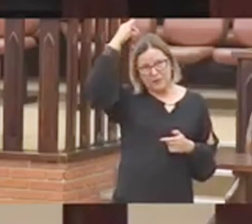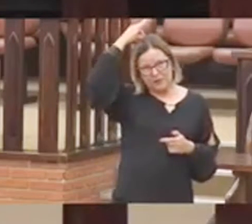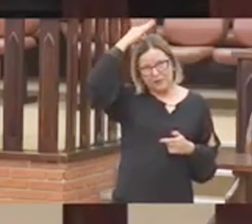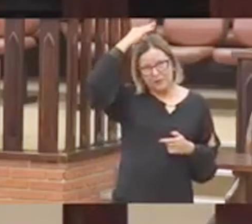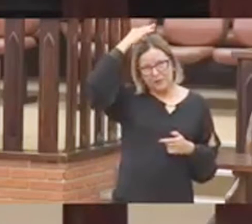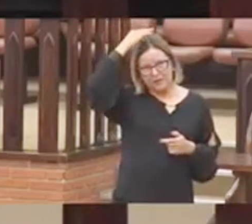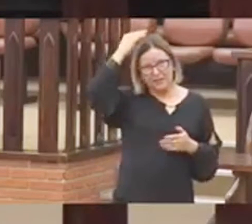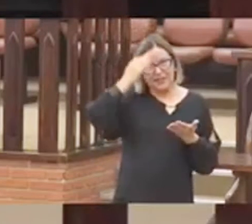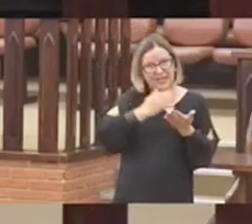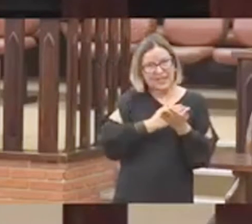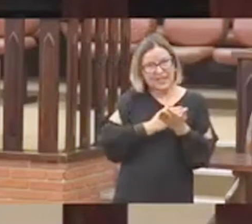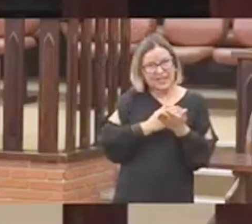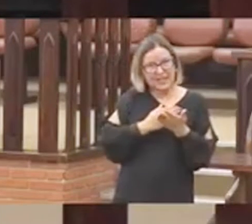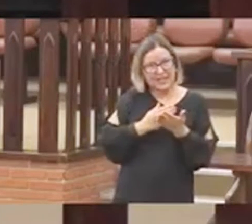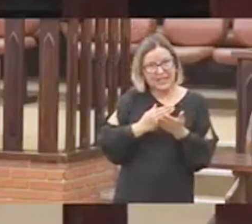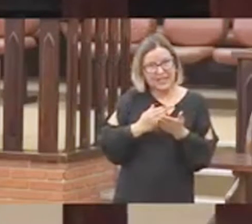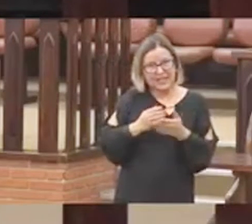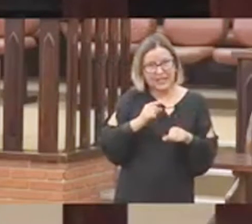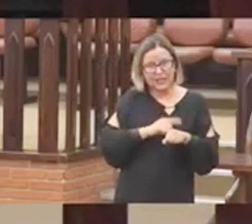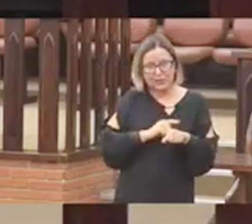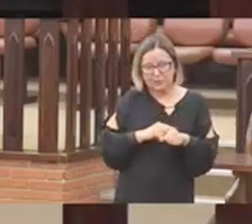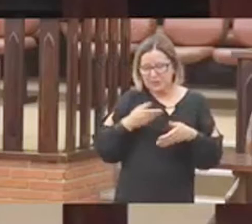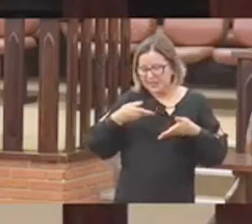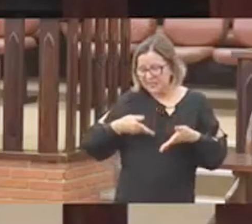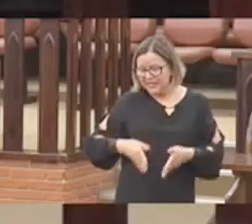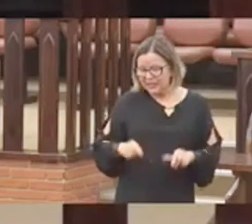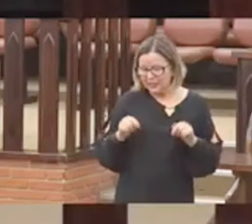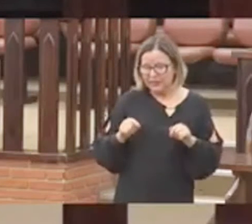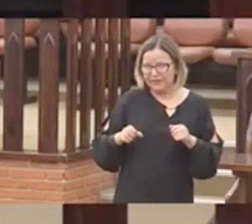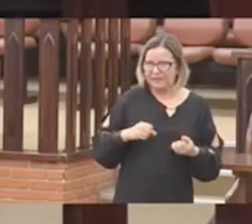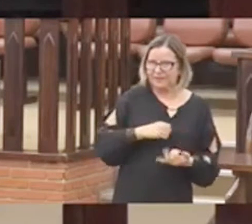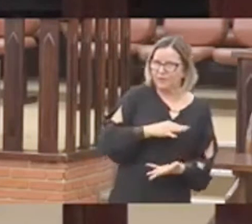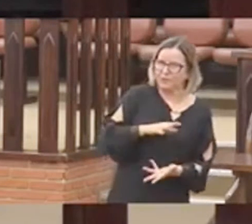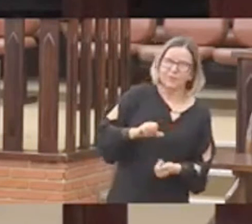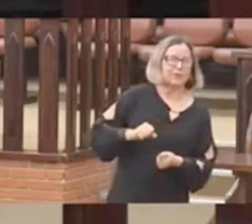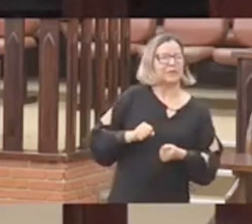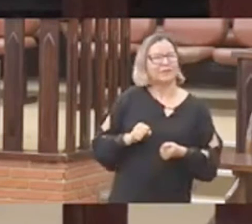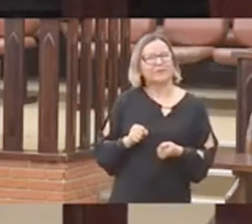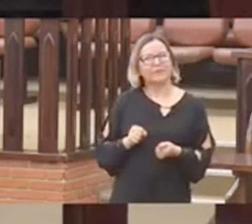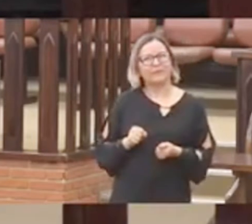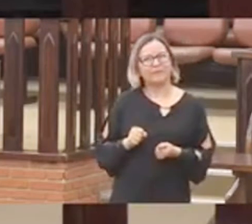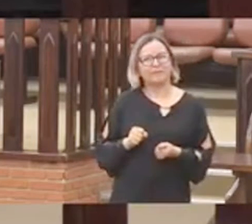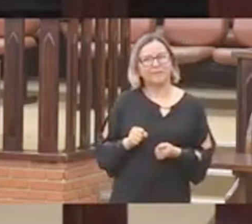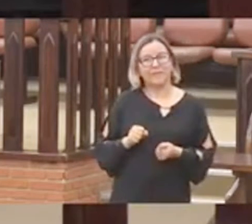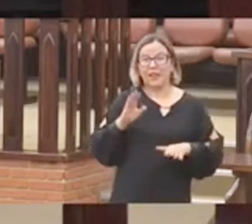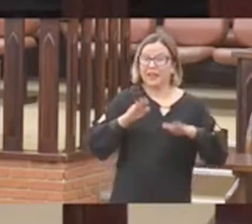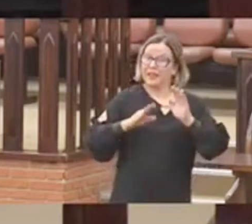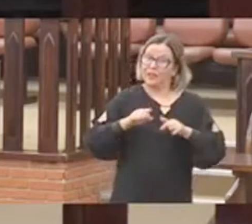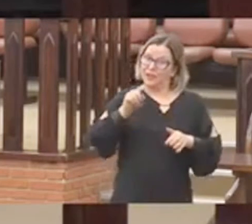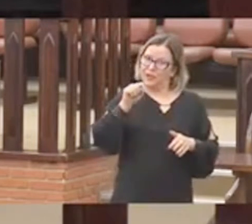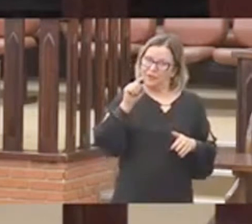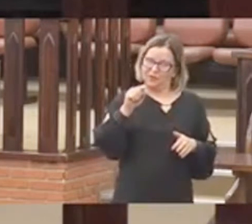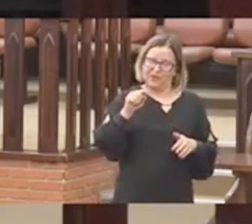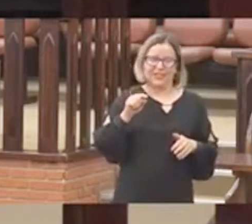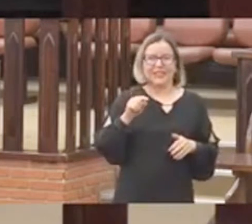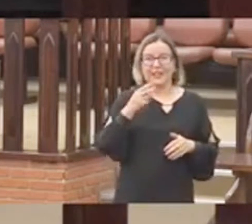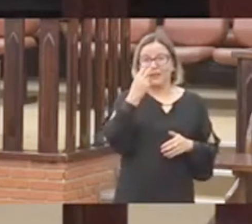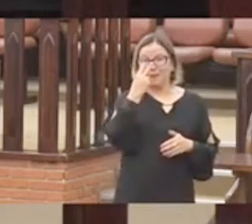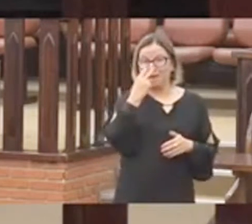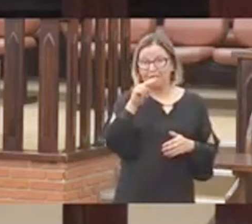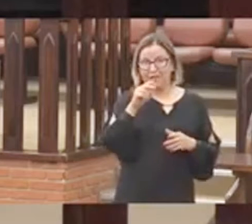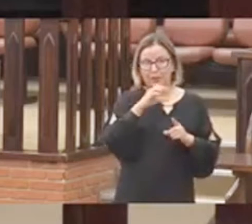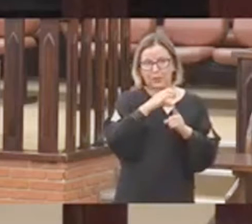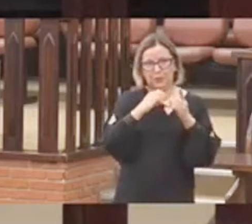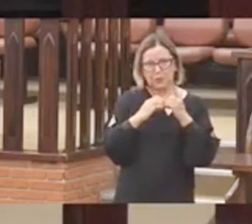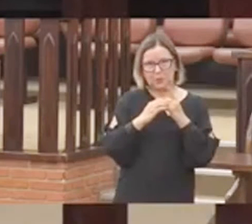me assistindo, isso seja claro, você já tenha conhecimento, mas talvez você que está também nos assistindo nunca tenha